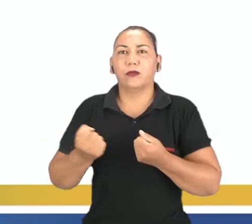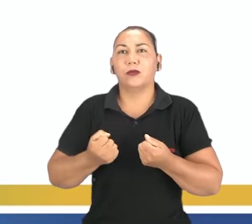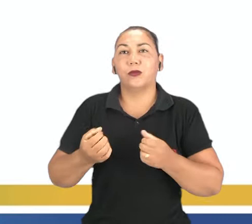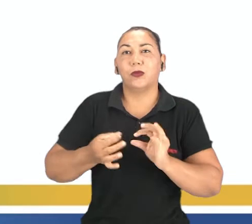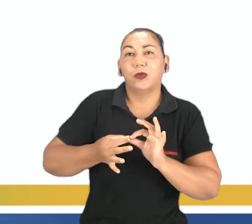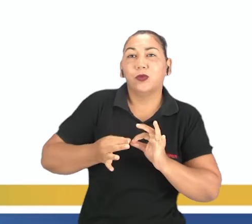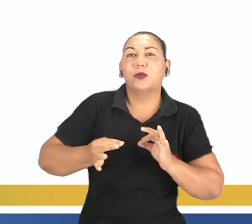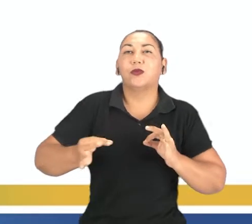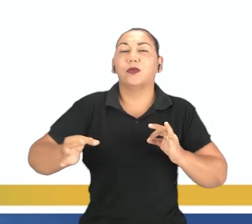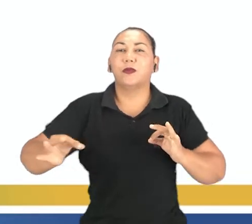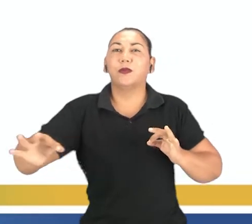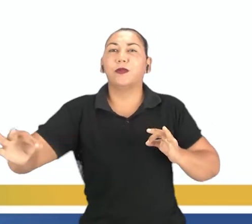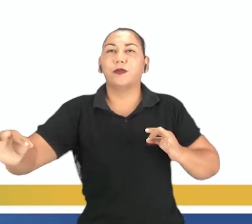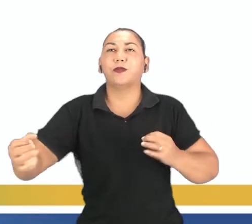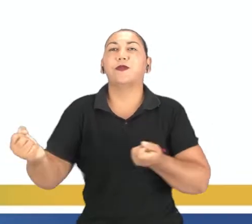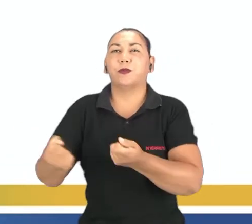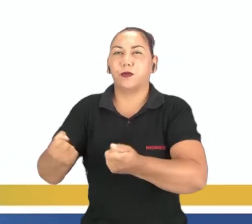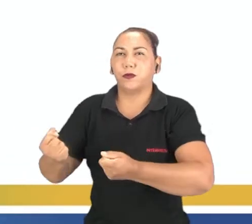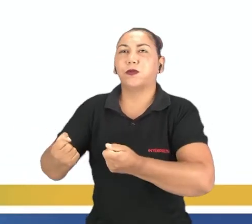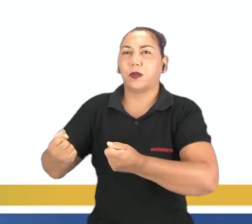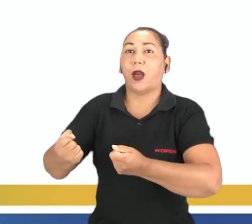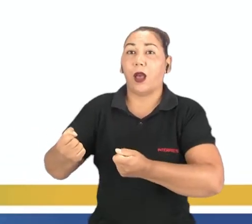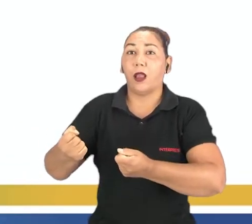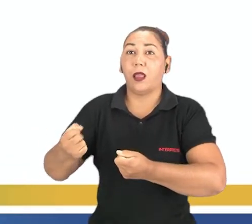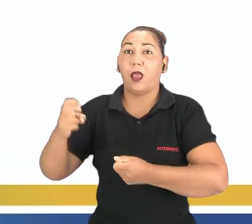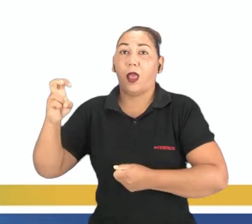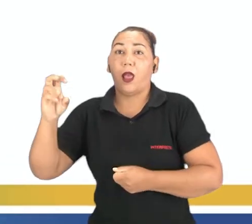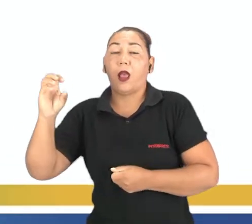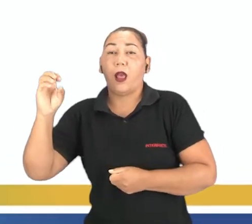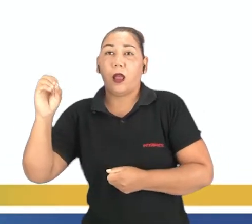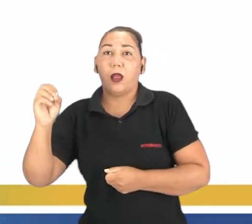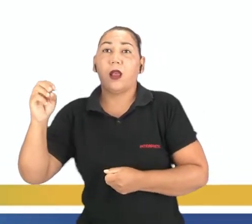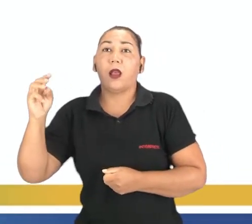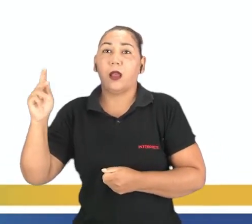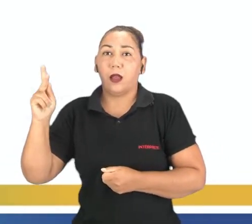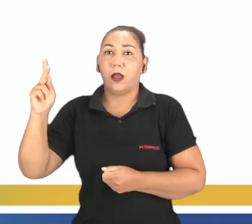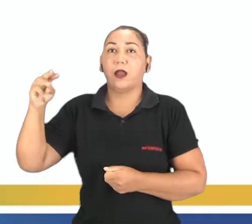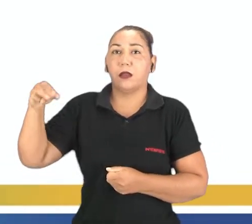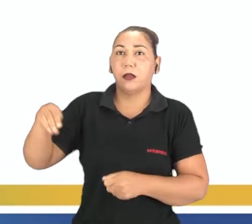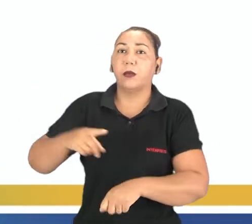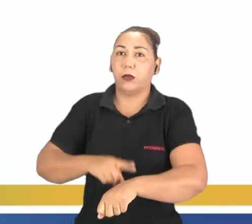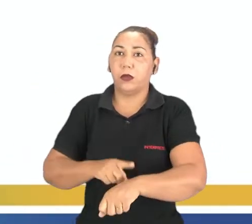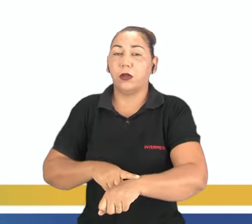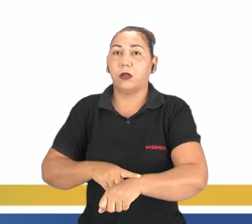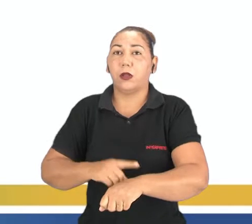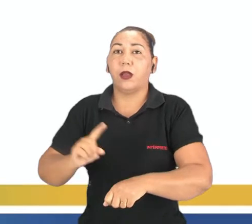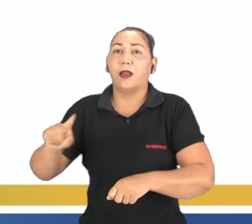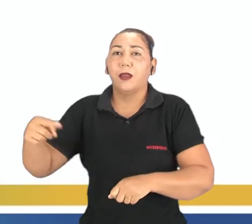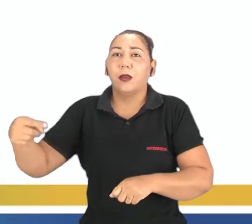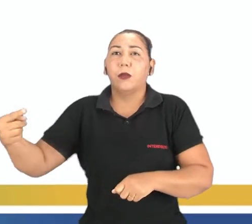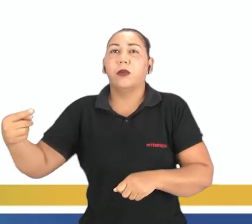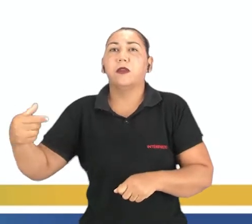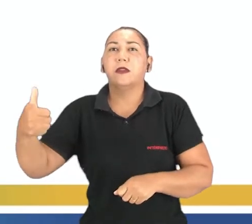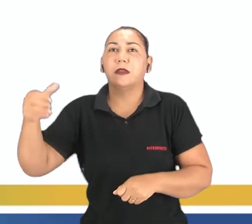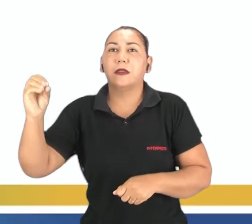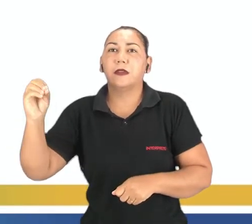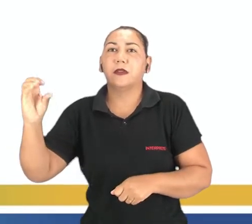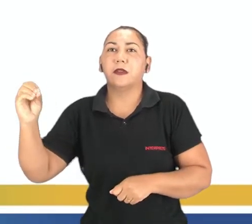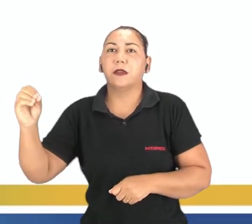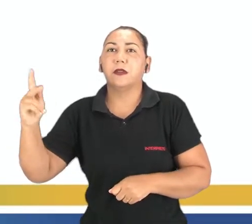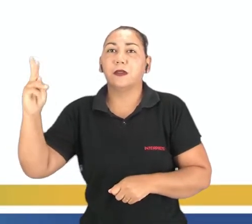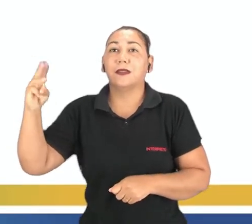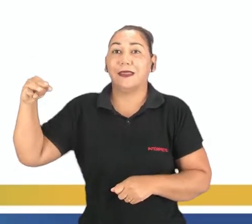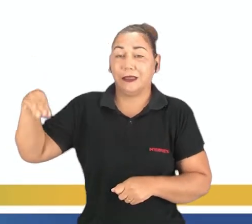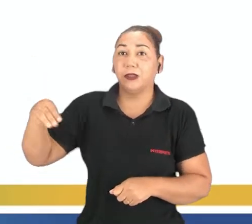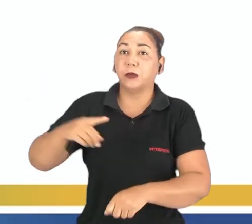a 50 km por hora e em determinado período de tempo ele percorra 100 km. Se esse automóvel estivesse a 100 km